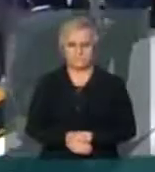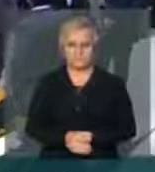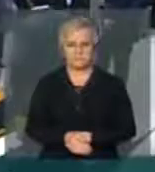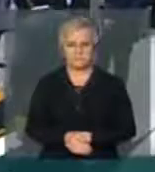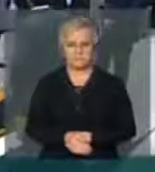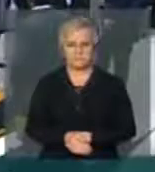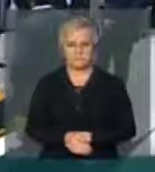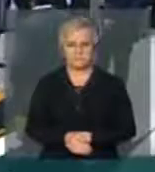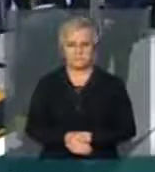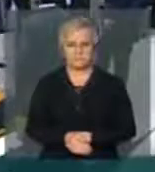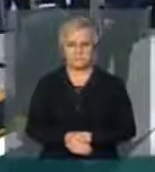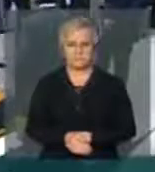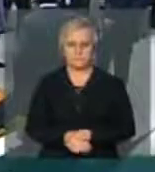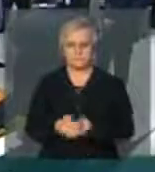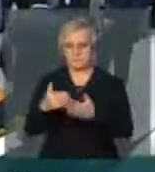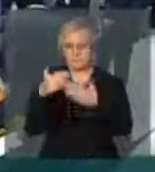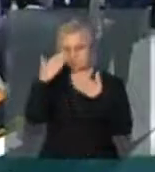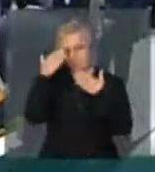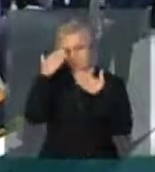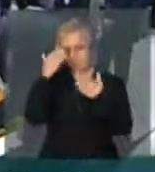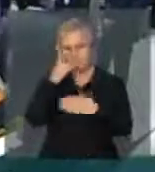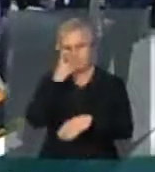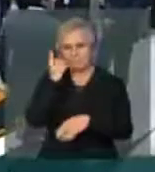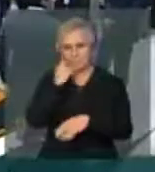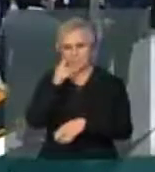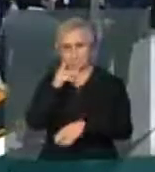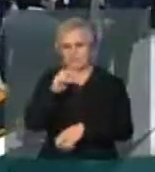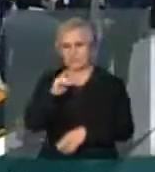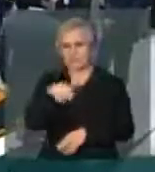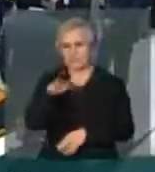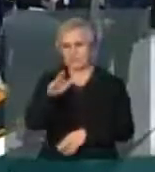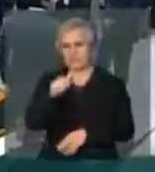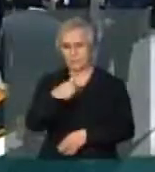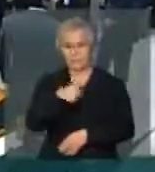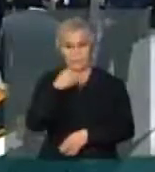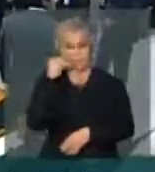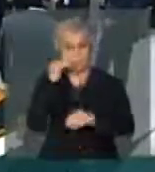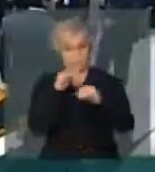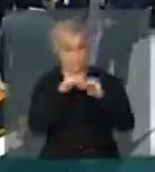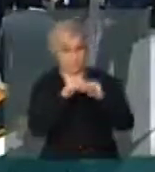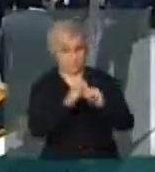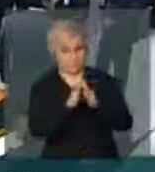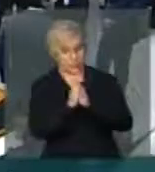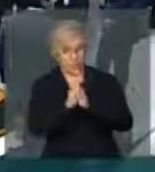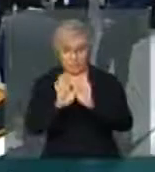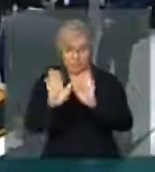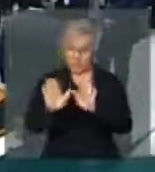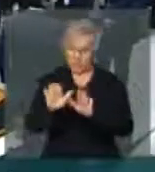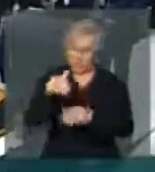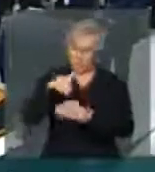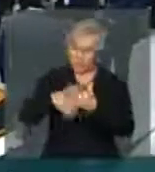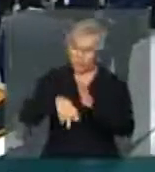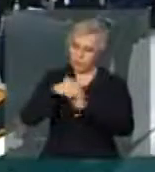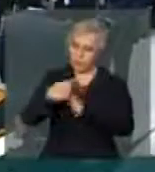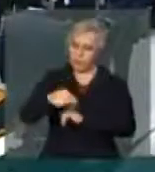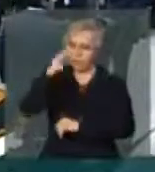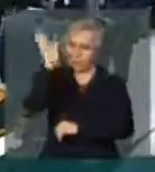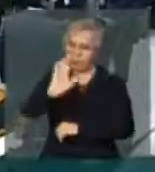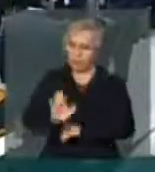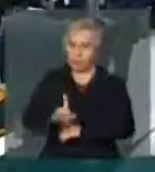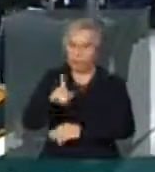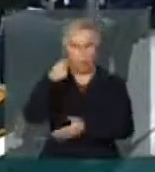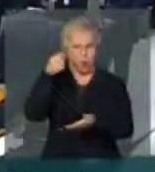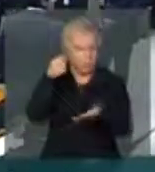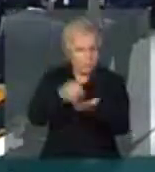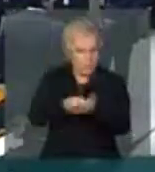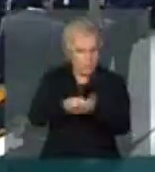Muito obrigado, deputado Pena. Vou tentar convencê-lo. O voto no Brasil não é propriamente